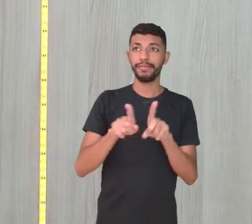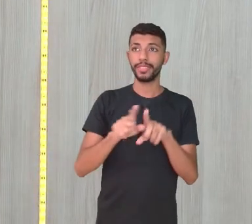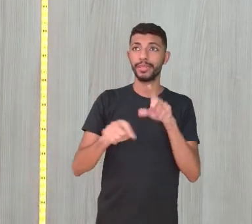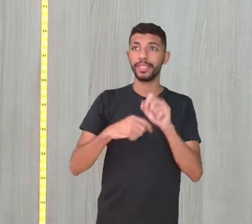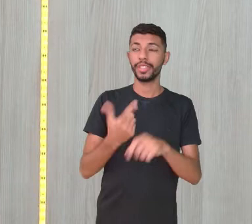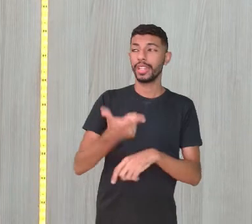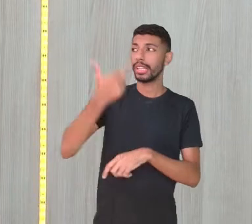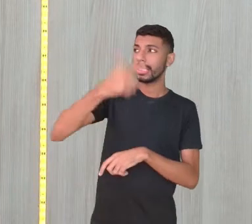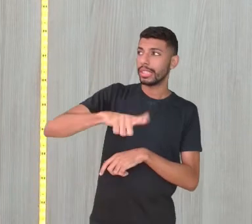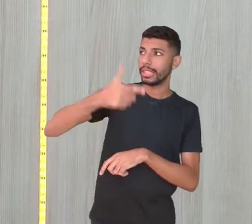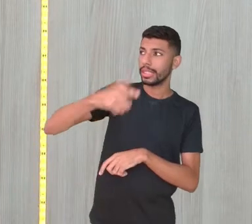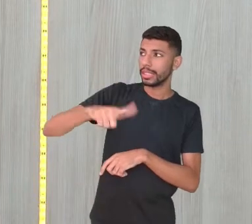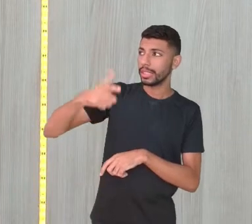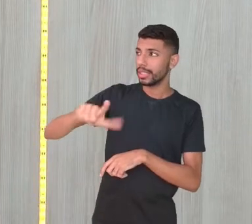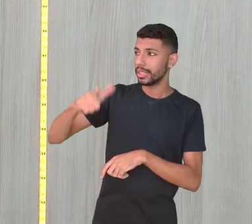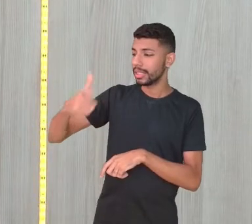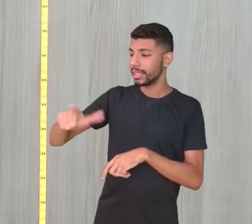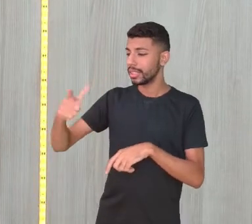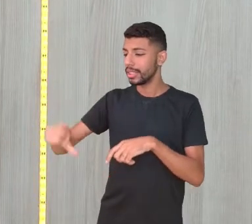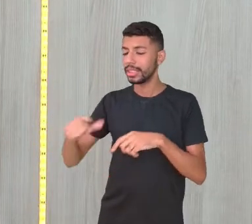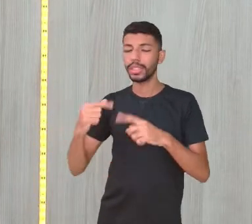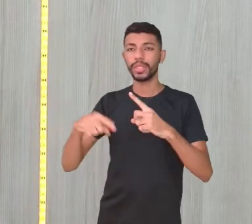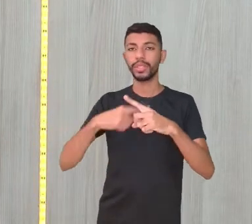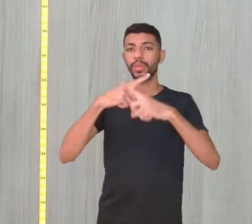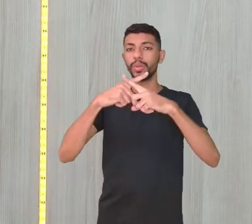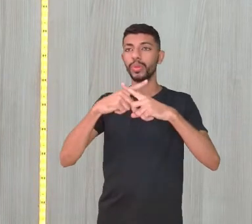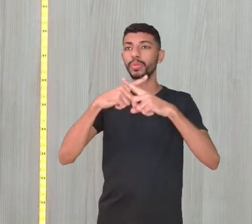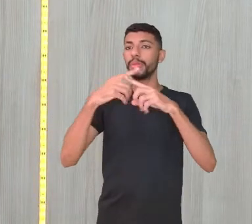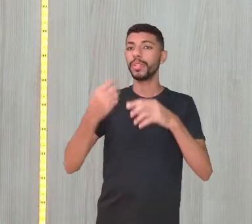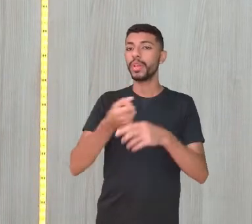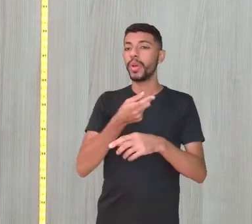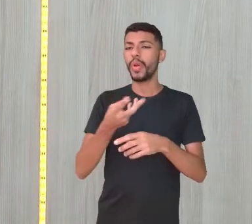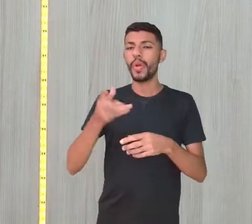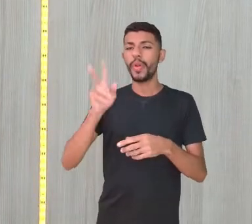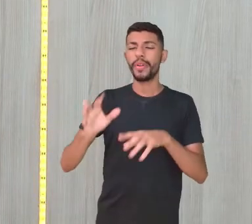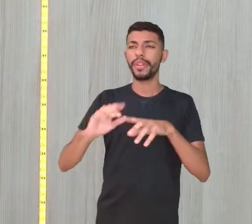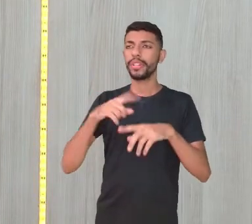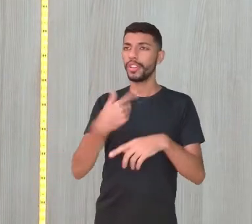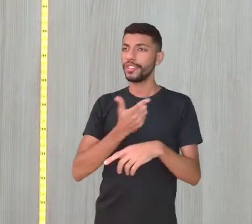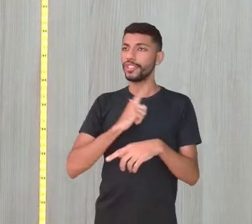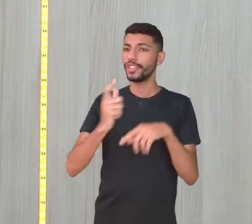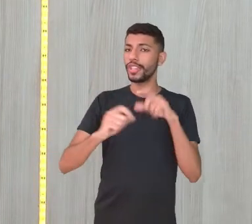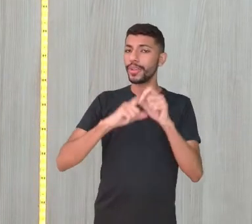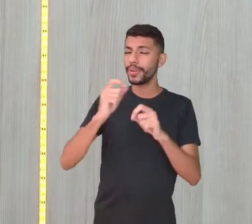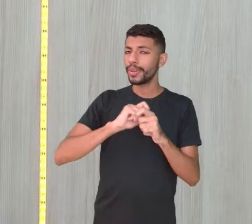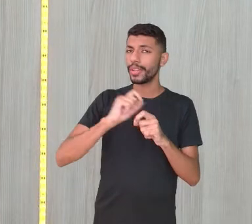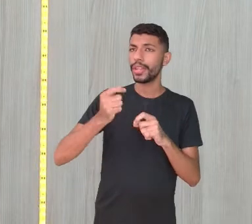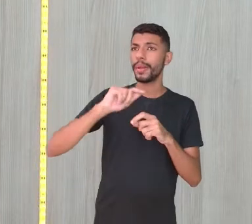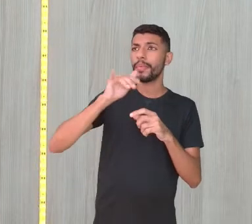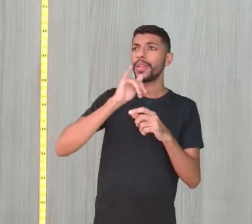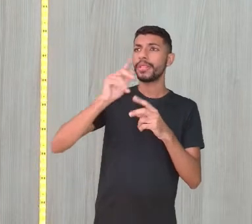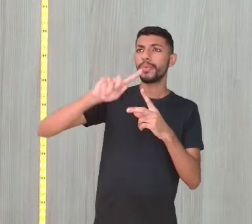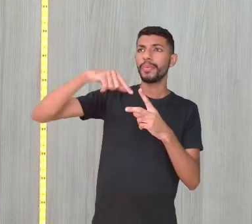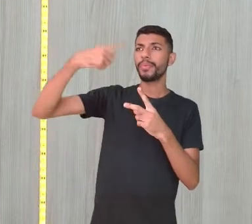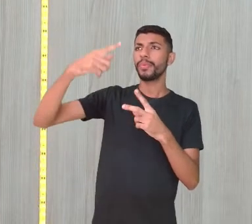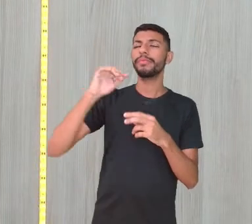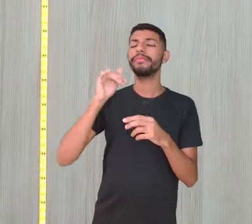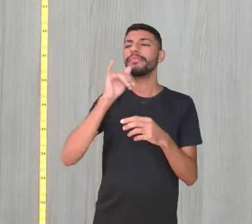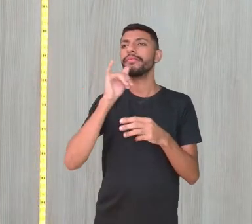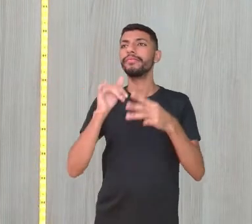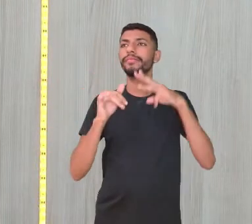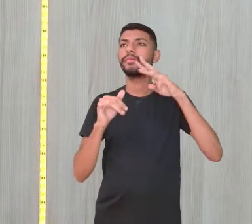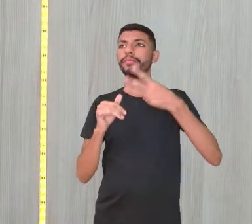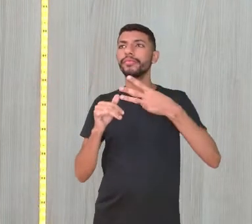repetir multiplicando ele quantas vezes a gente tiver lá o expoente. Então, se eu tenho, por exemplo,